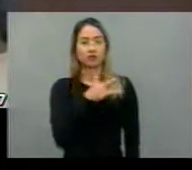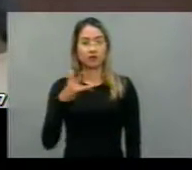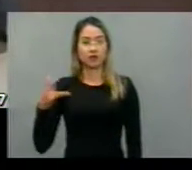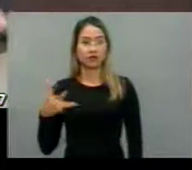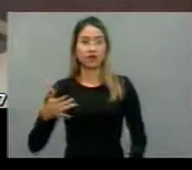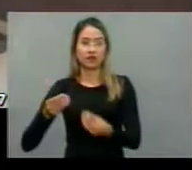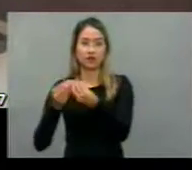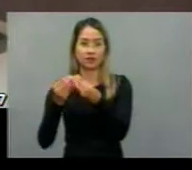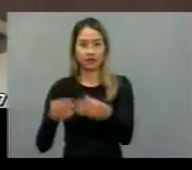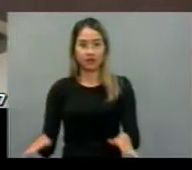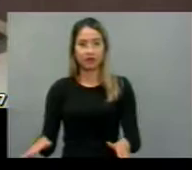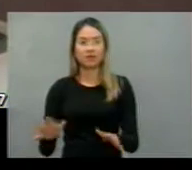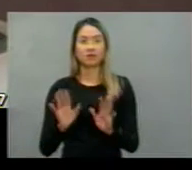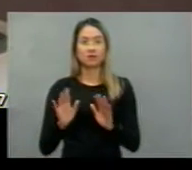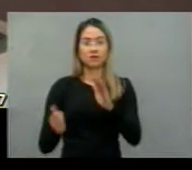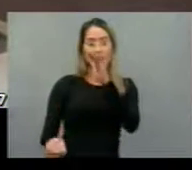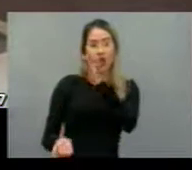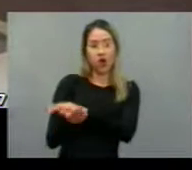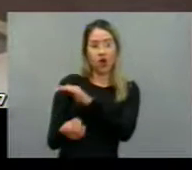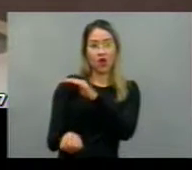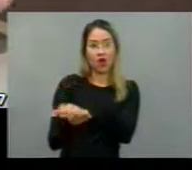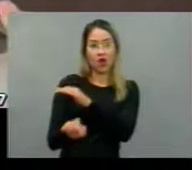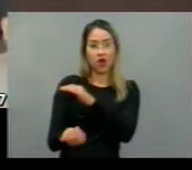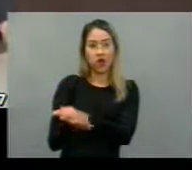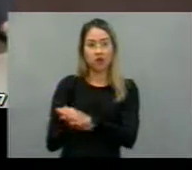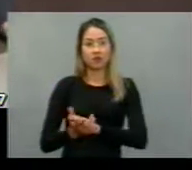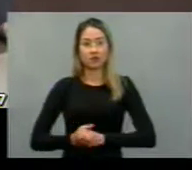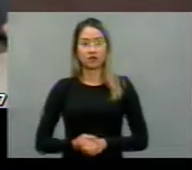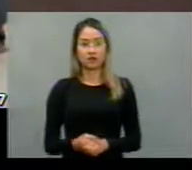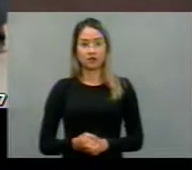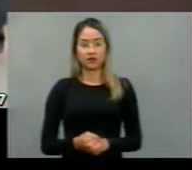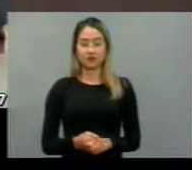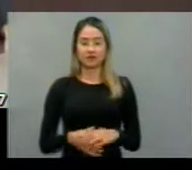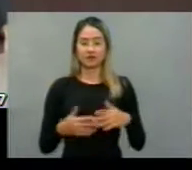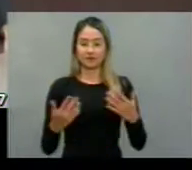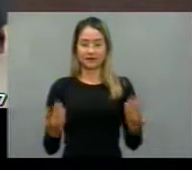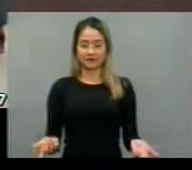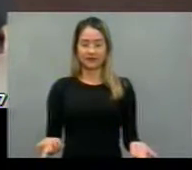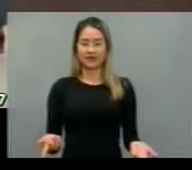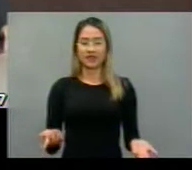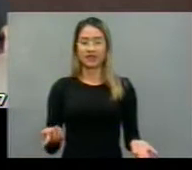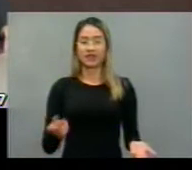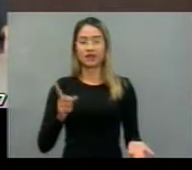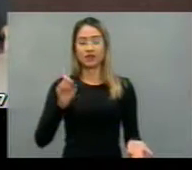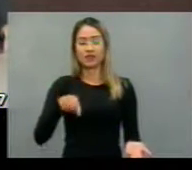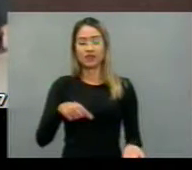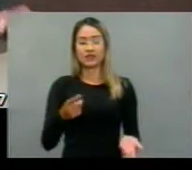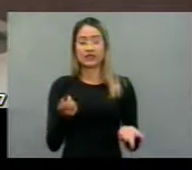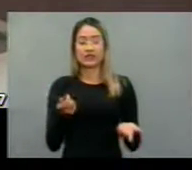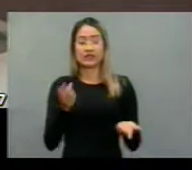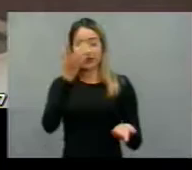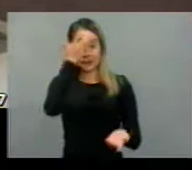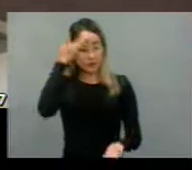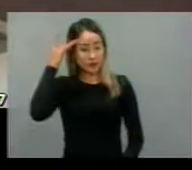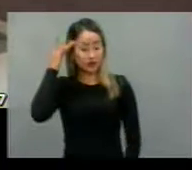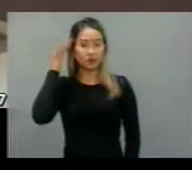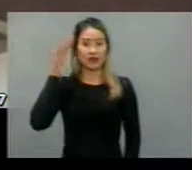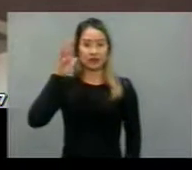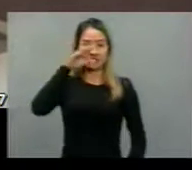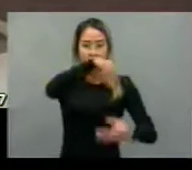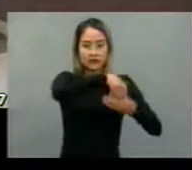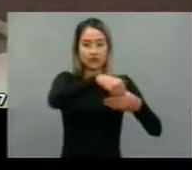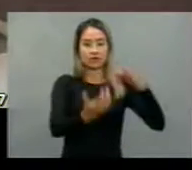ele paga pela corrupção política. Só há corrupção porque há corruptores e há corruptos. E mais do que isso,